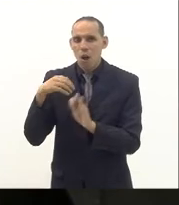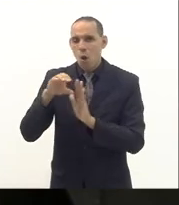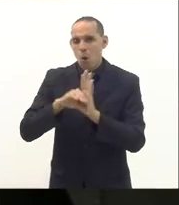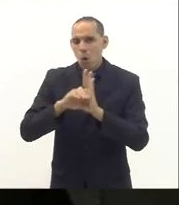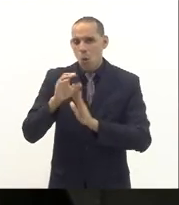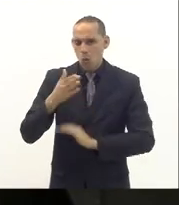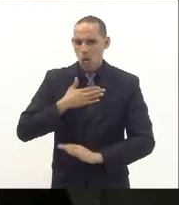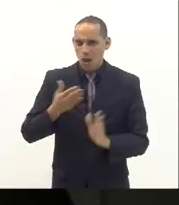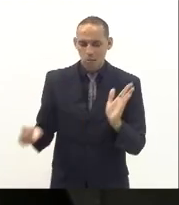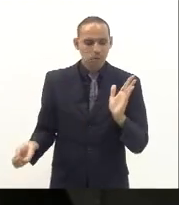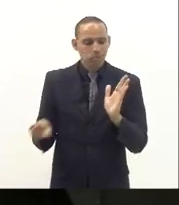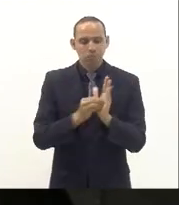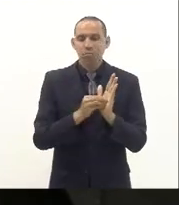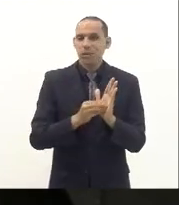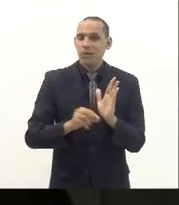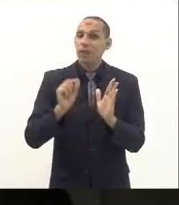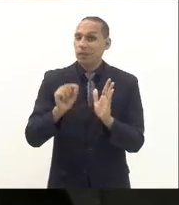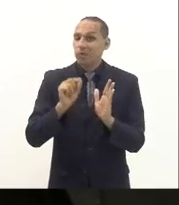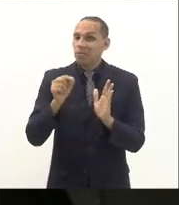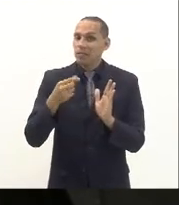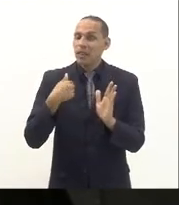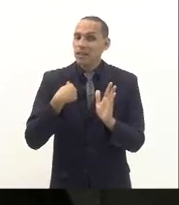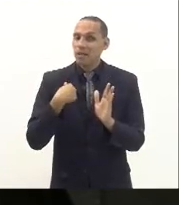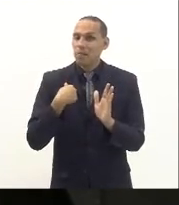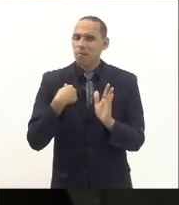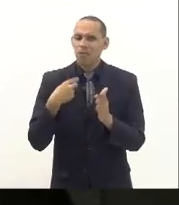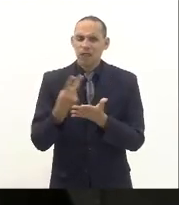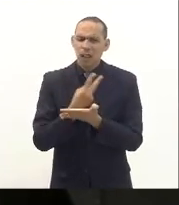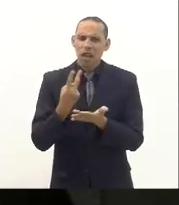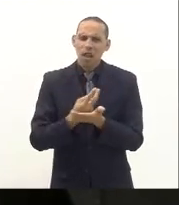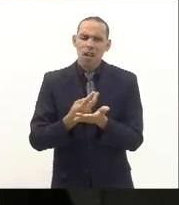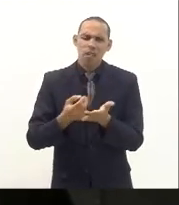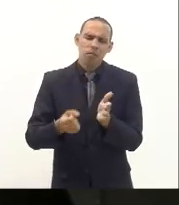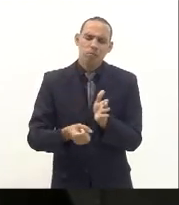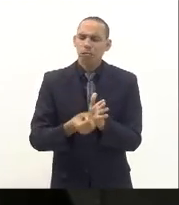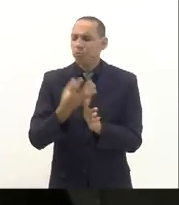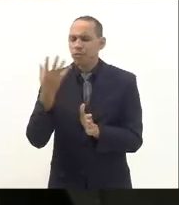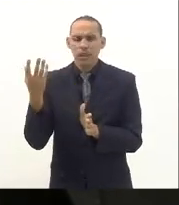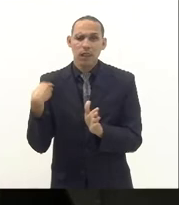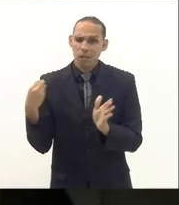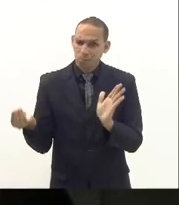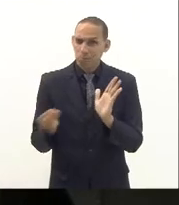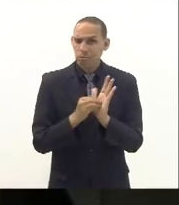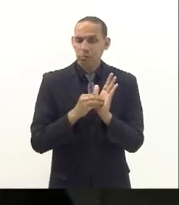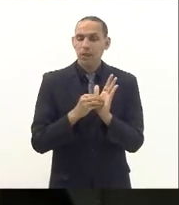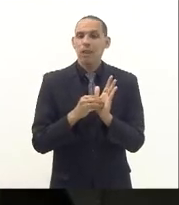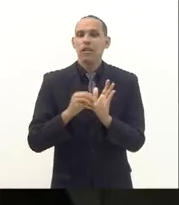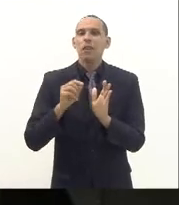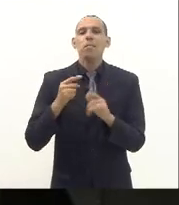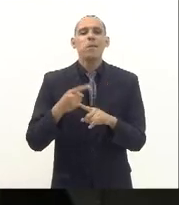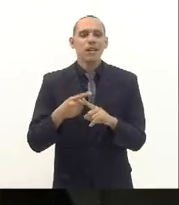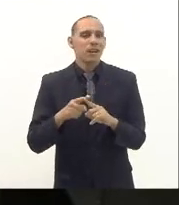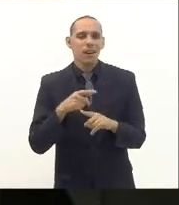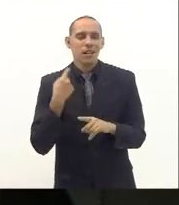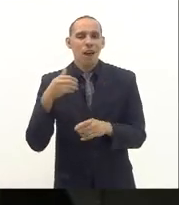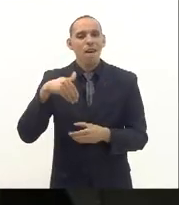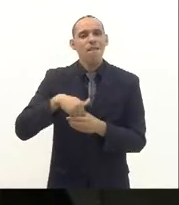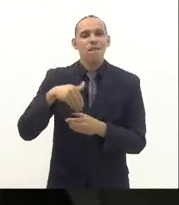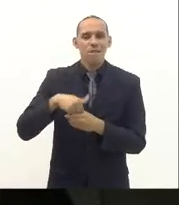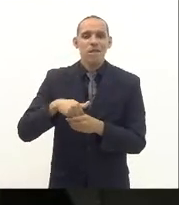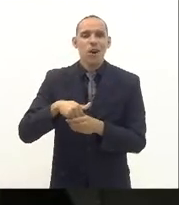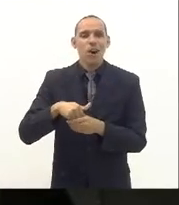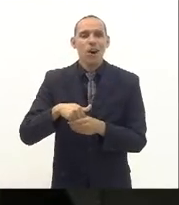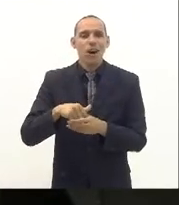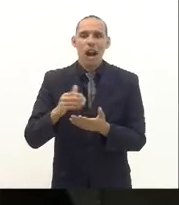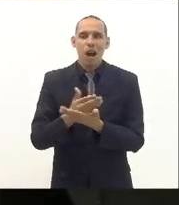currículo apesar de ter cometido muitos erros às vezes voltando que a gente a gente volta numa